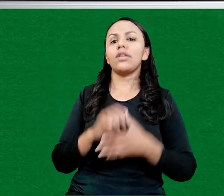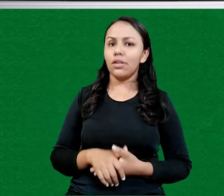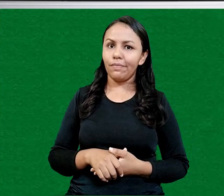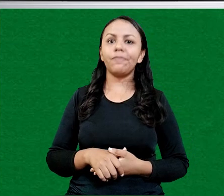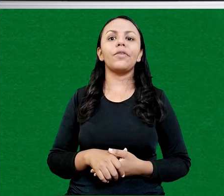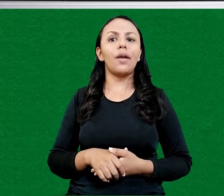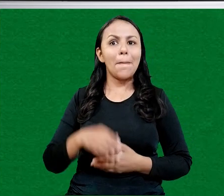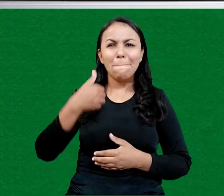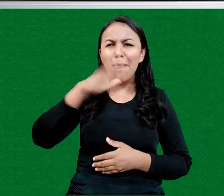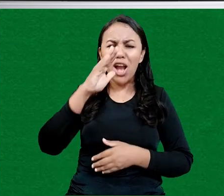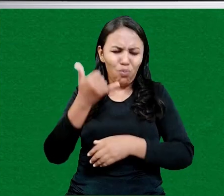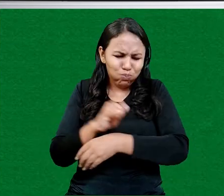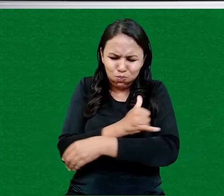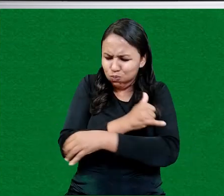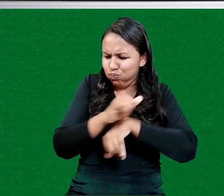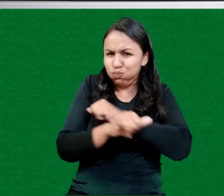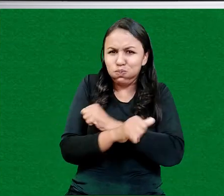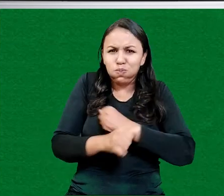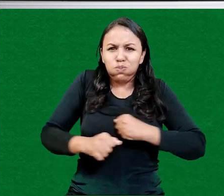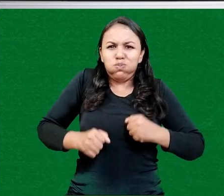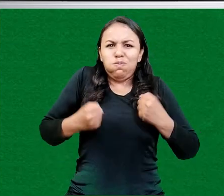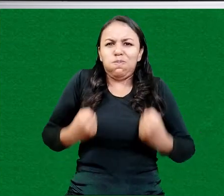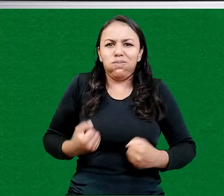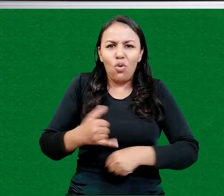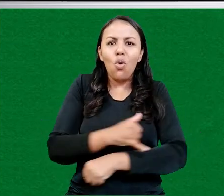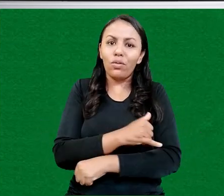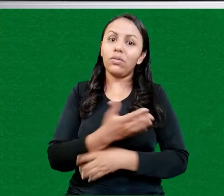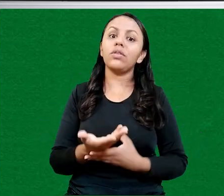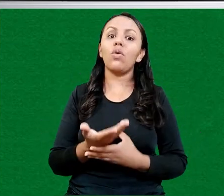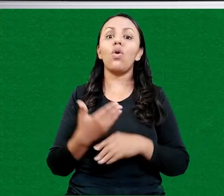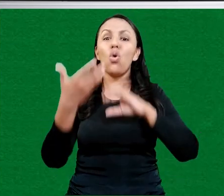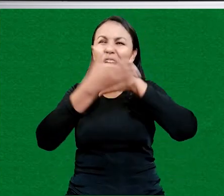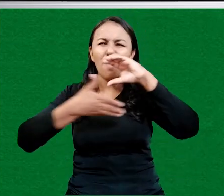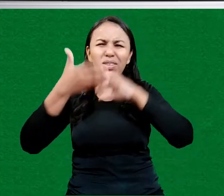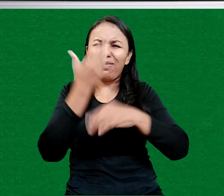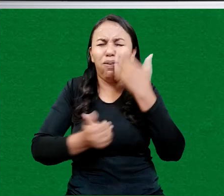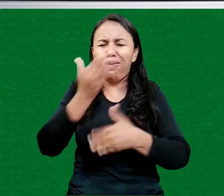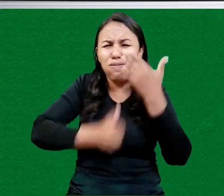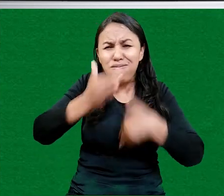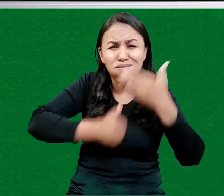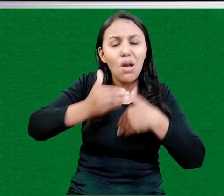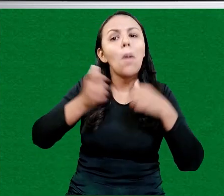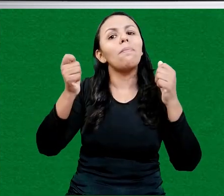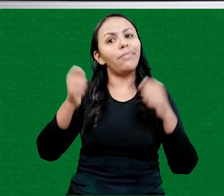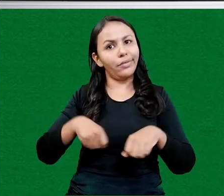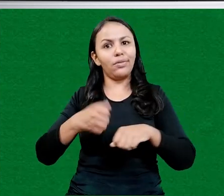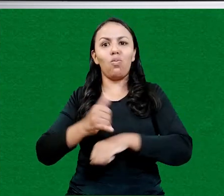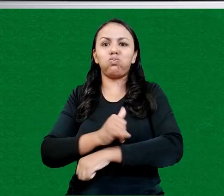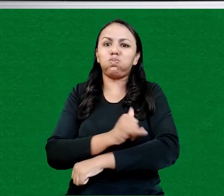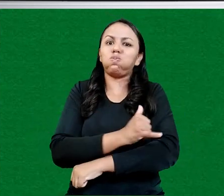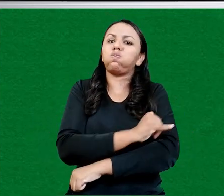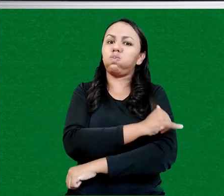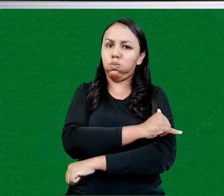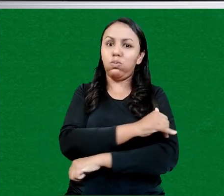a produção de gordura corporal, aumentam o peso. Consumir carboidrato demais pode elevar o peso. Mas